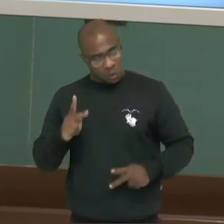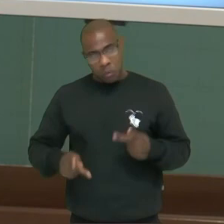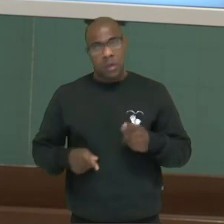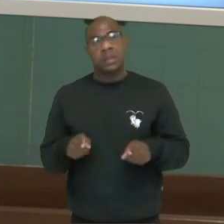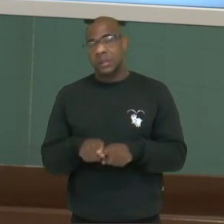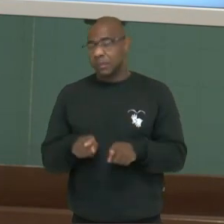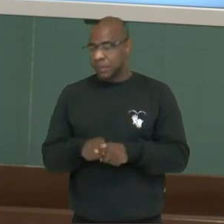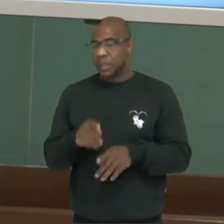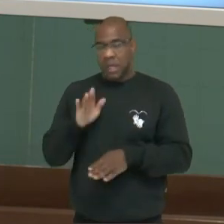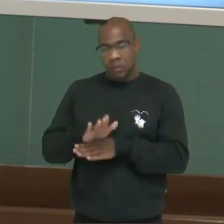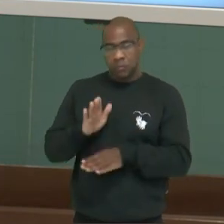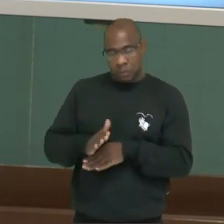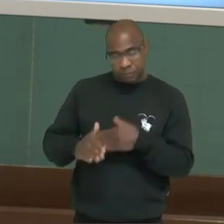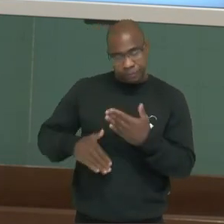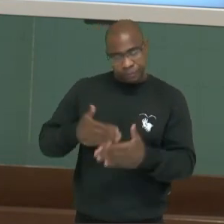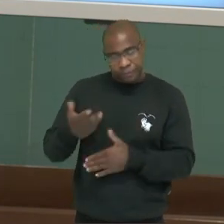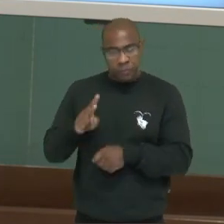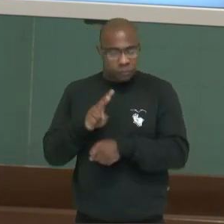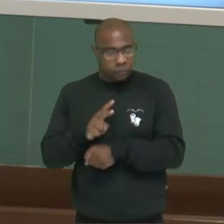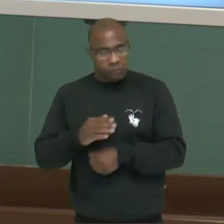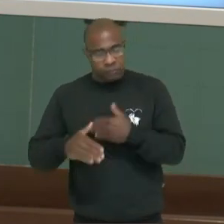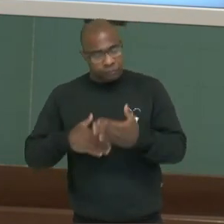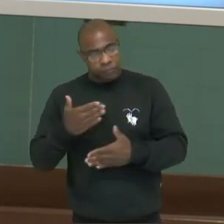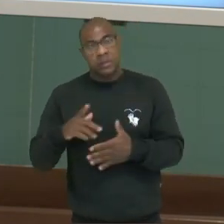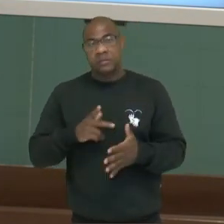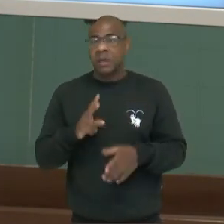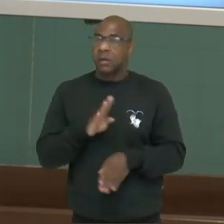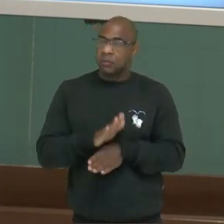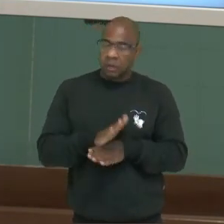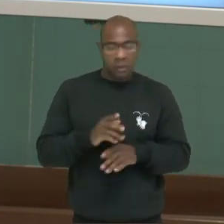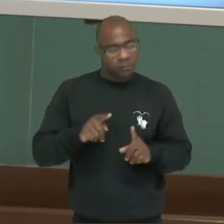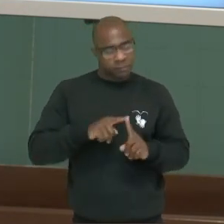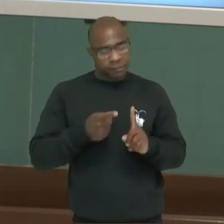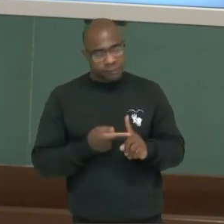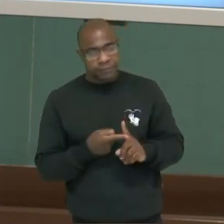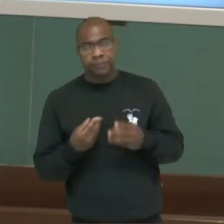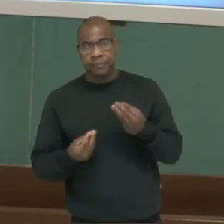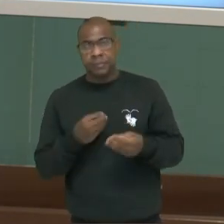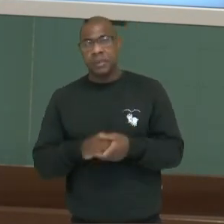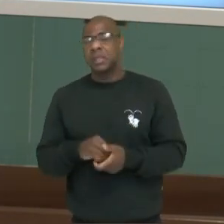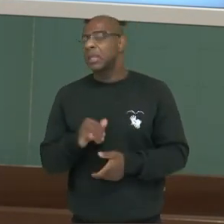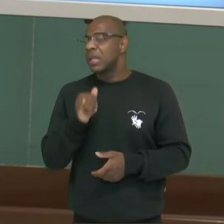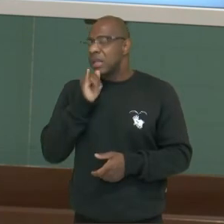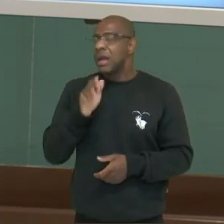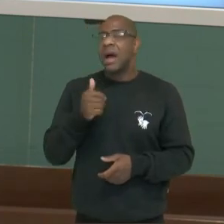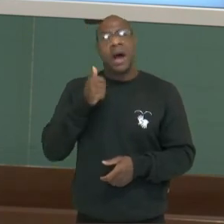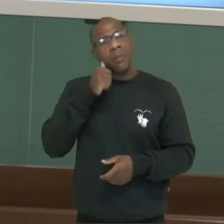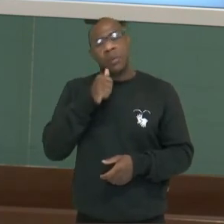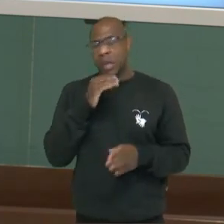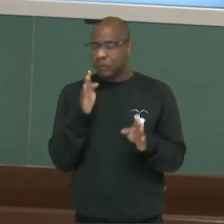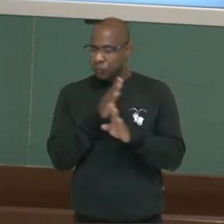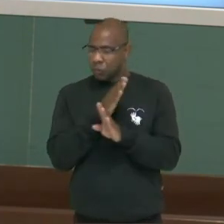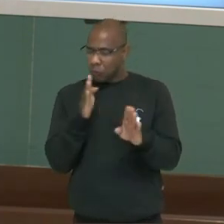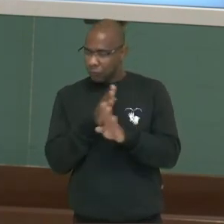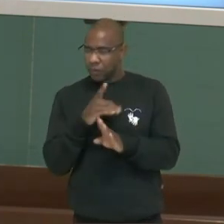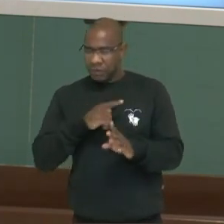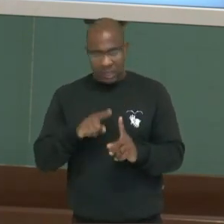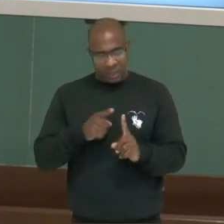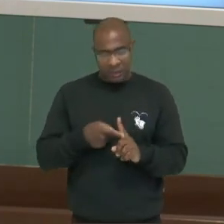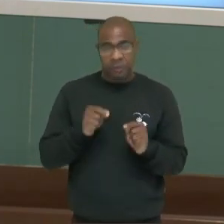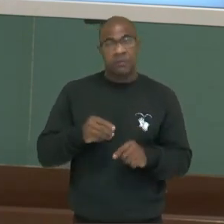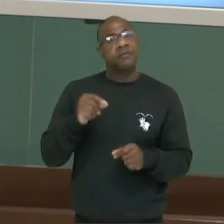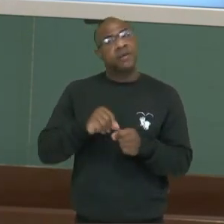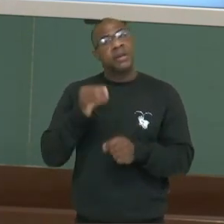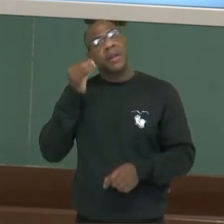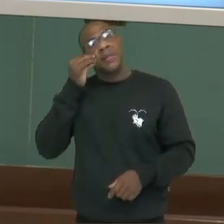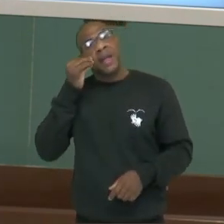LH. Então, é esse hormônio que vai indicar a gravidez. Quando a mulher desconfia que está grávida, ela pode fazer o teste de sangue, um teste